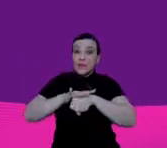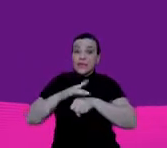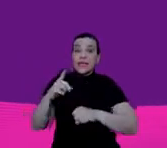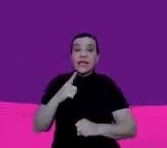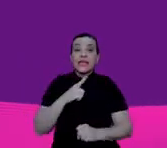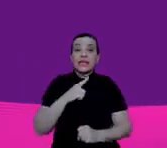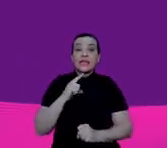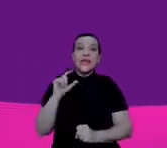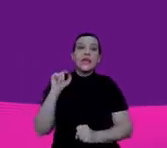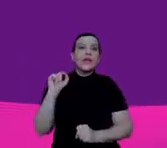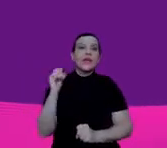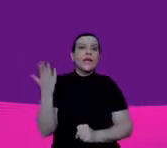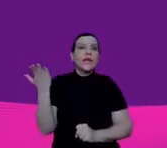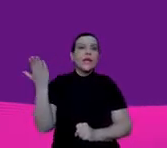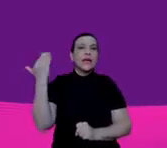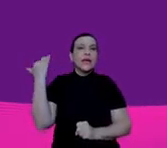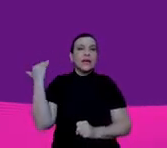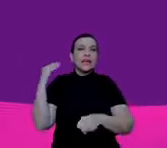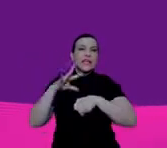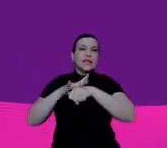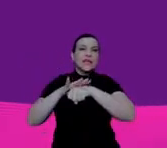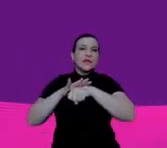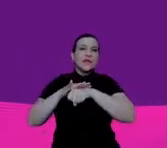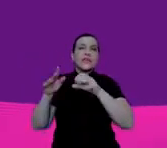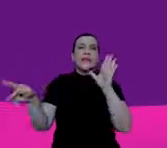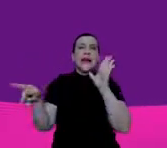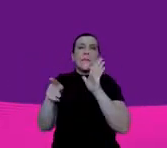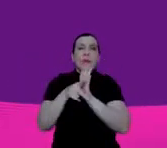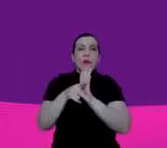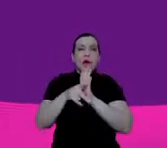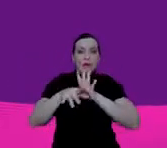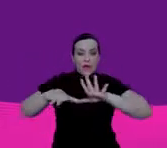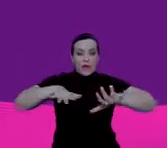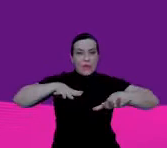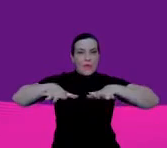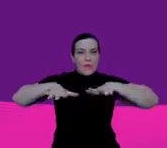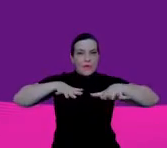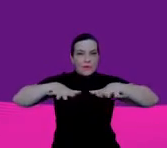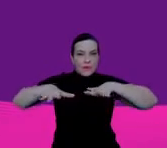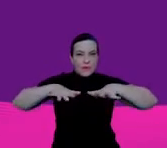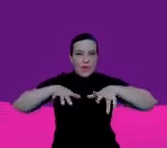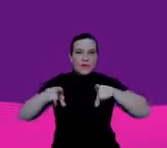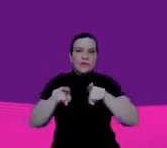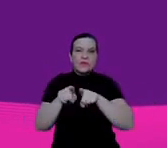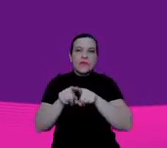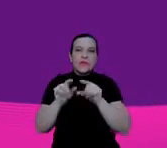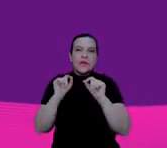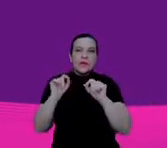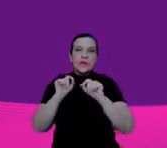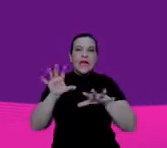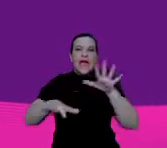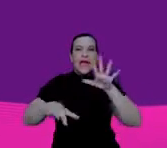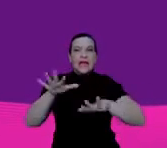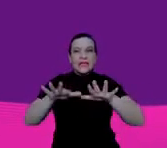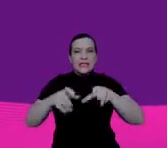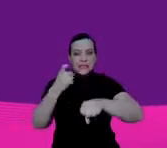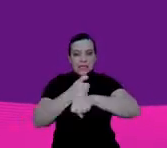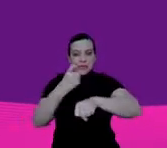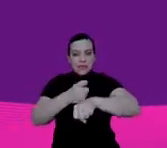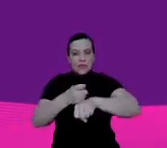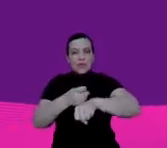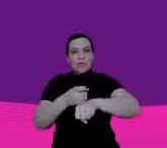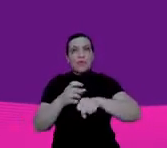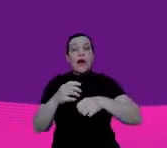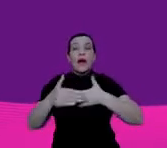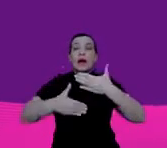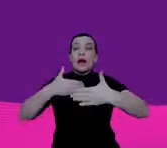considerada uma doença motora, baseada em tremor de repouso, rigidez, bradicinesia, hoje em dia a gente entende